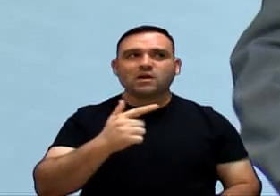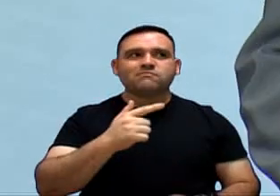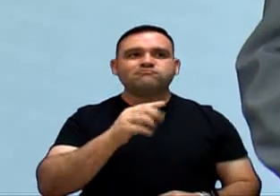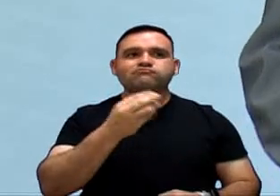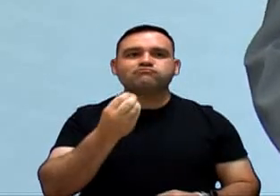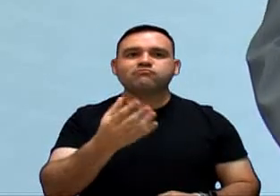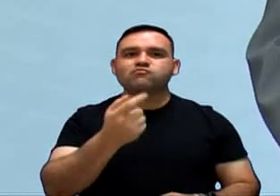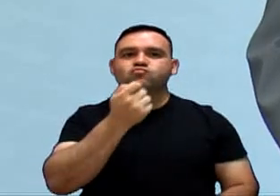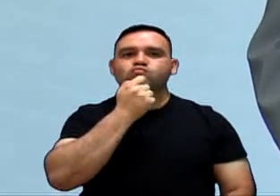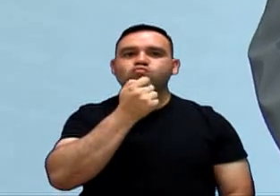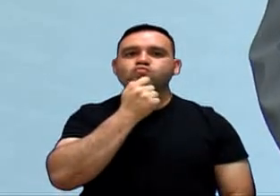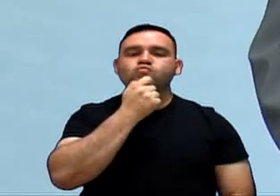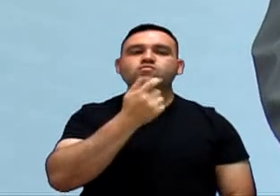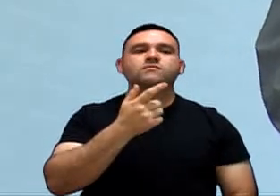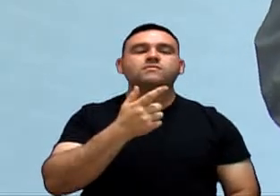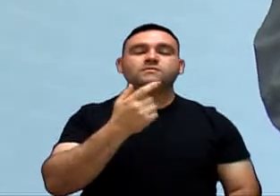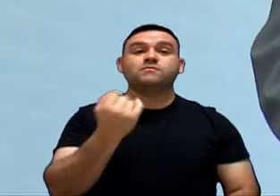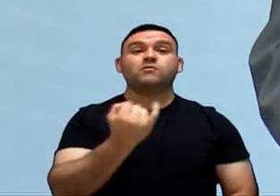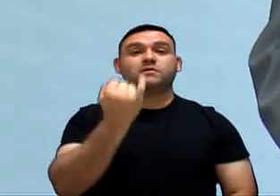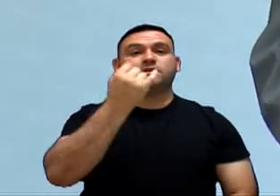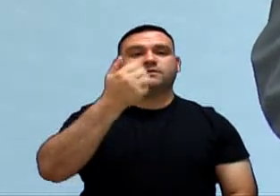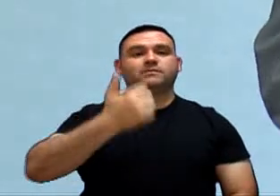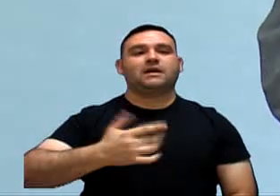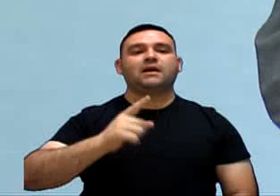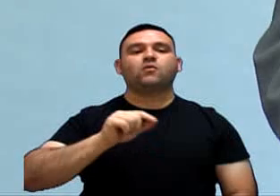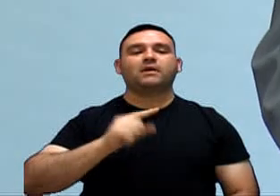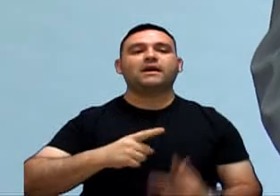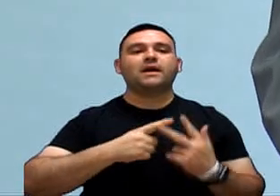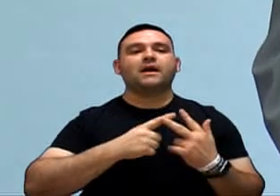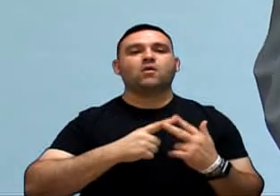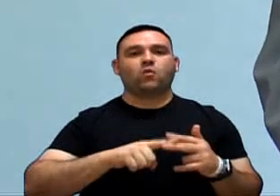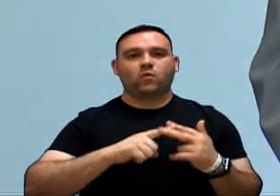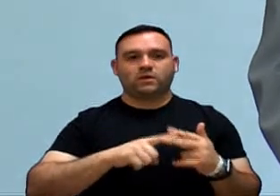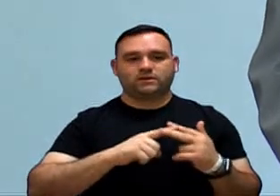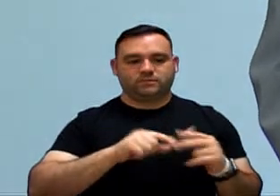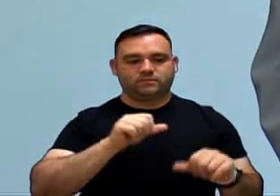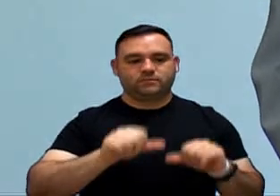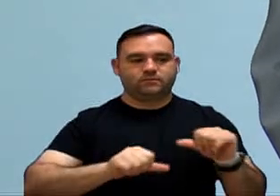contemplou um dado importante, que é a correção,